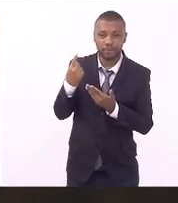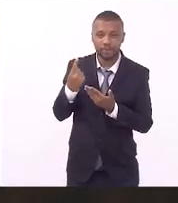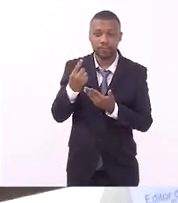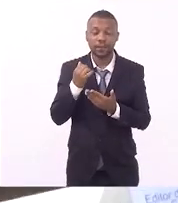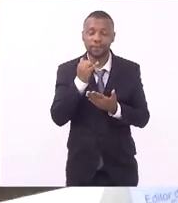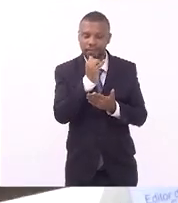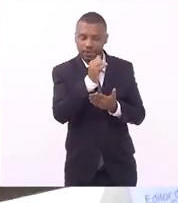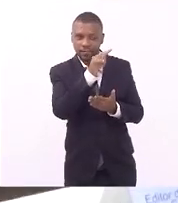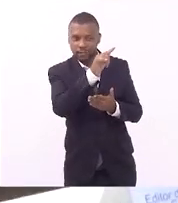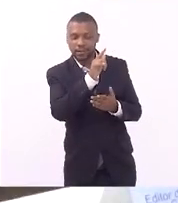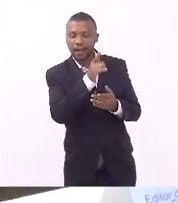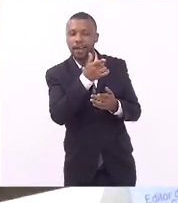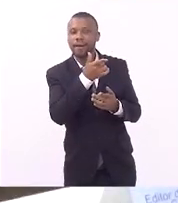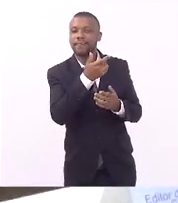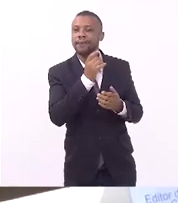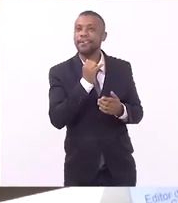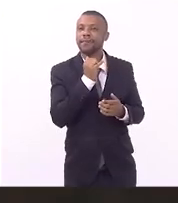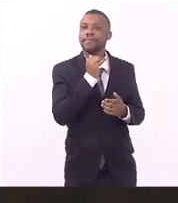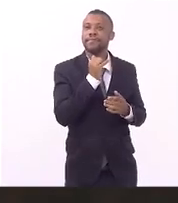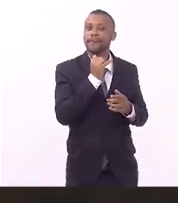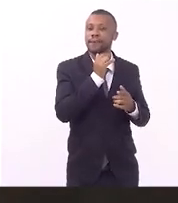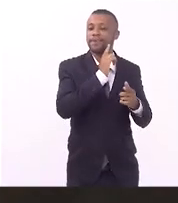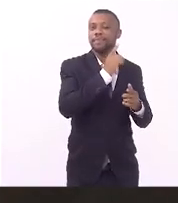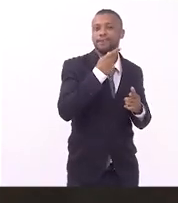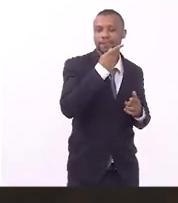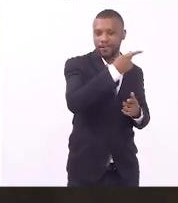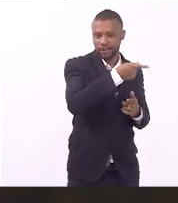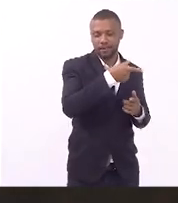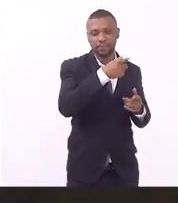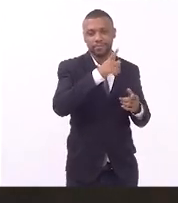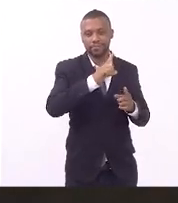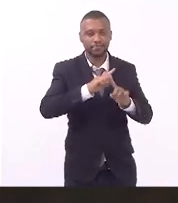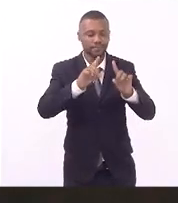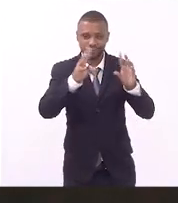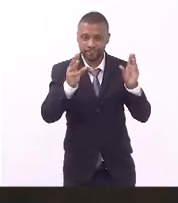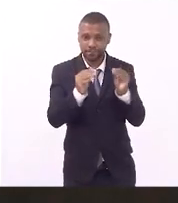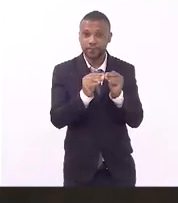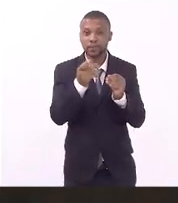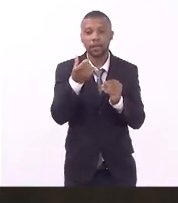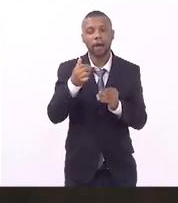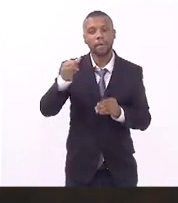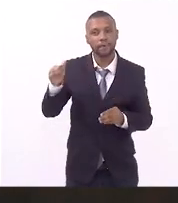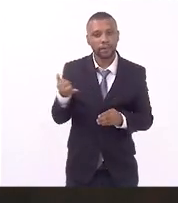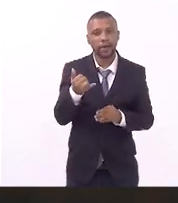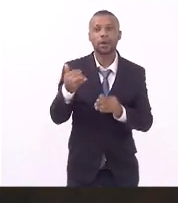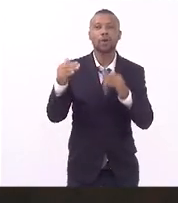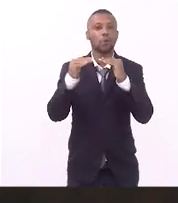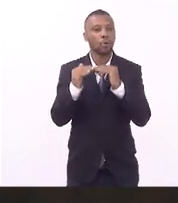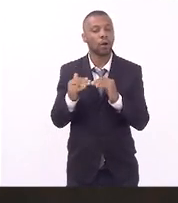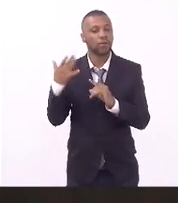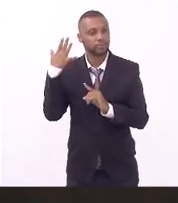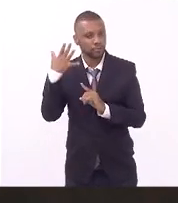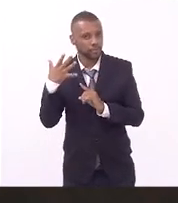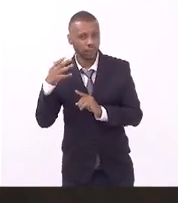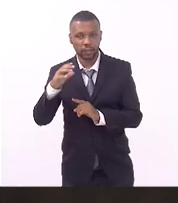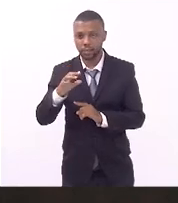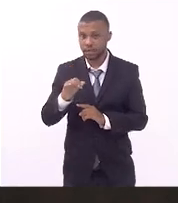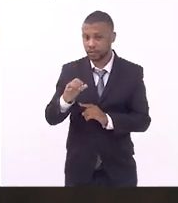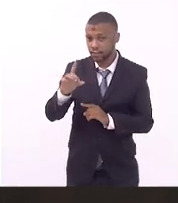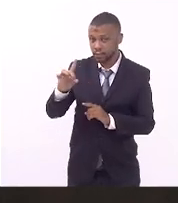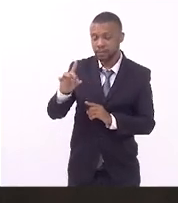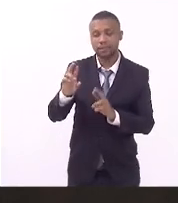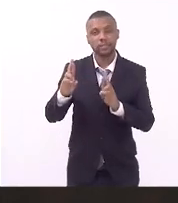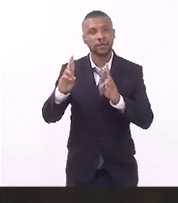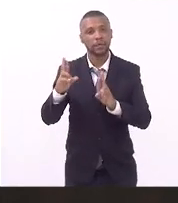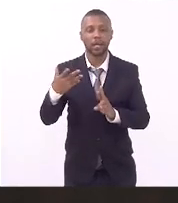mas... Agradecer também, faço minhas as palavras do Cid, de desejar sua